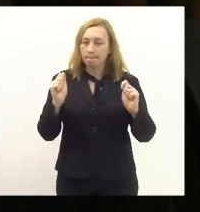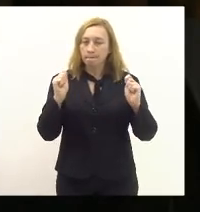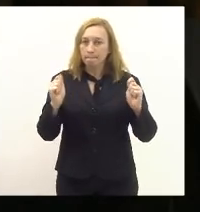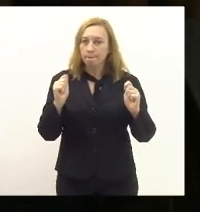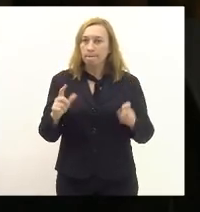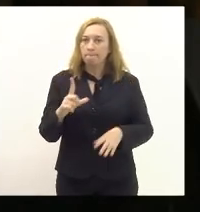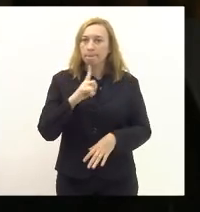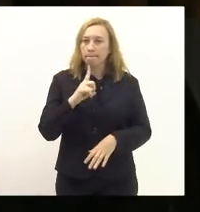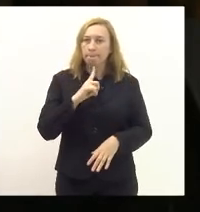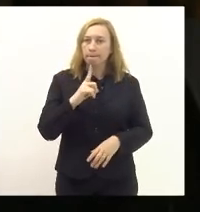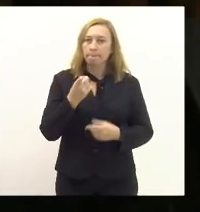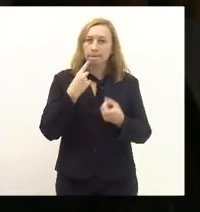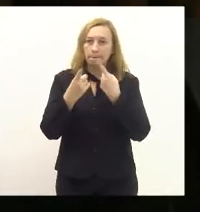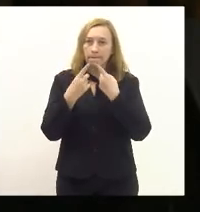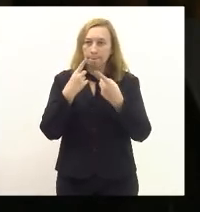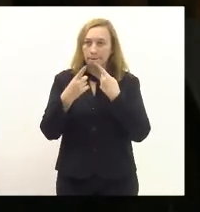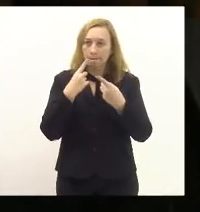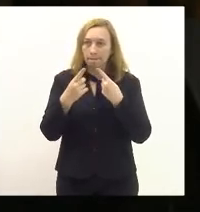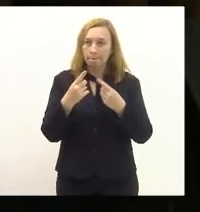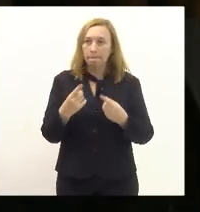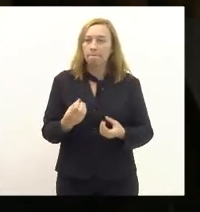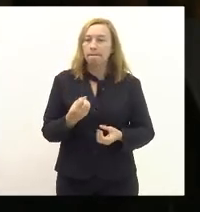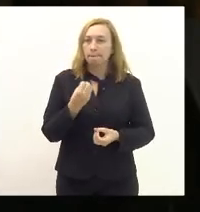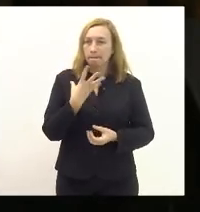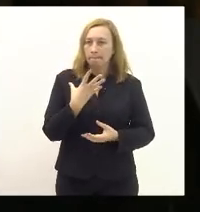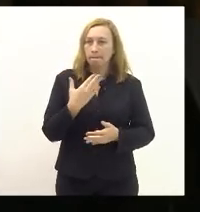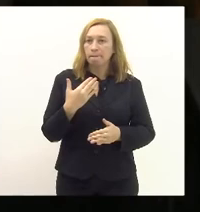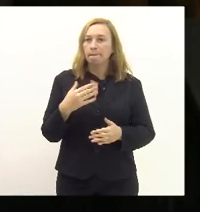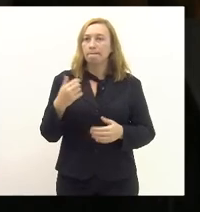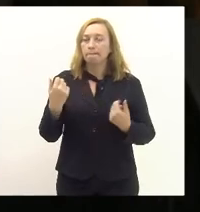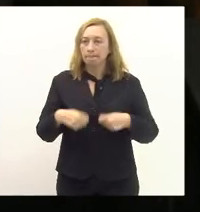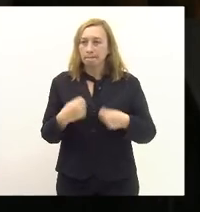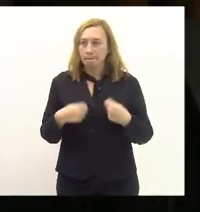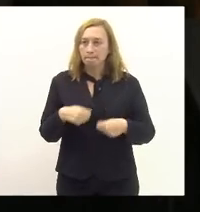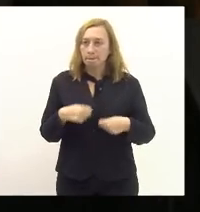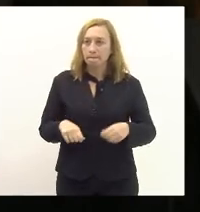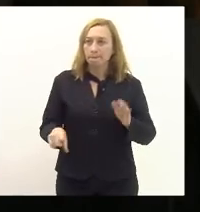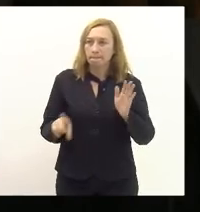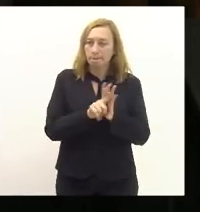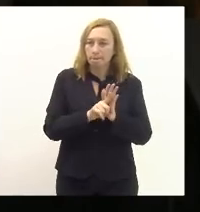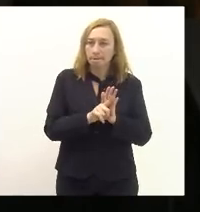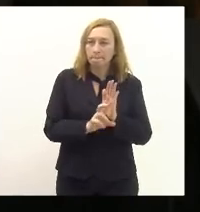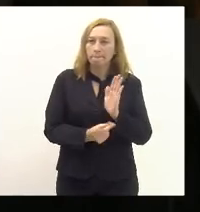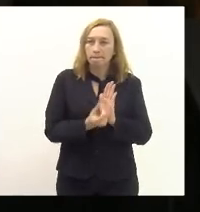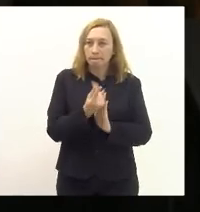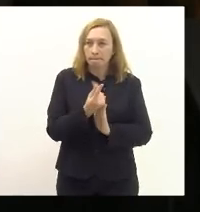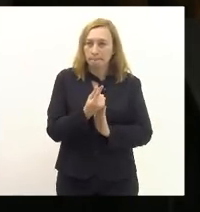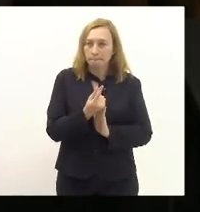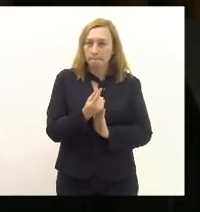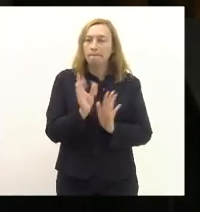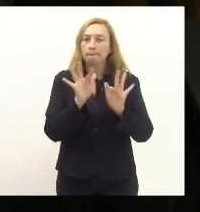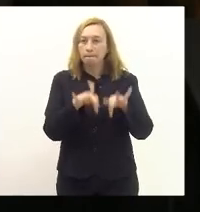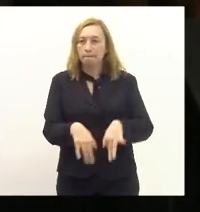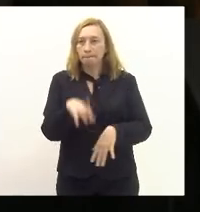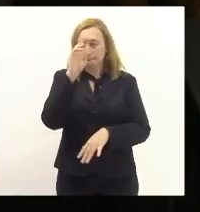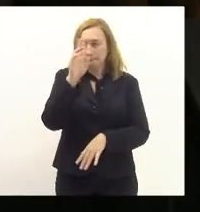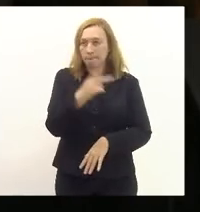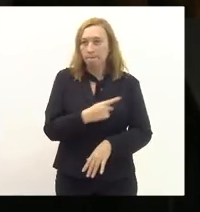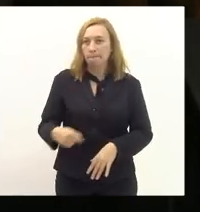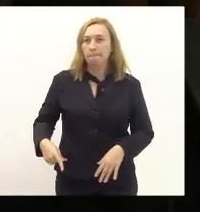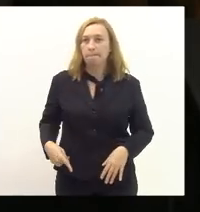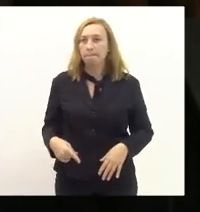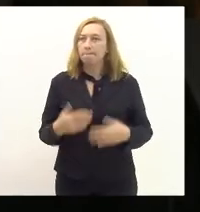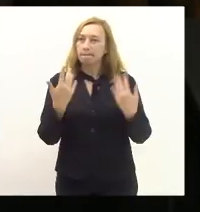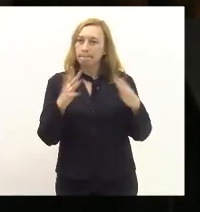possa ter um debate produtivo e necessário sobre a lei de diretrizes orçamentárias. E, por fim, presidente, queria